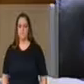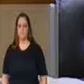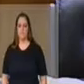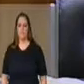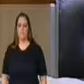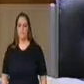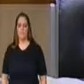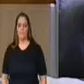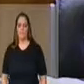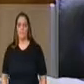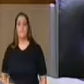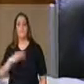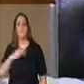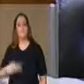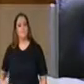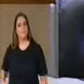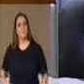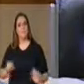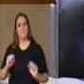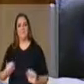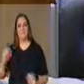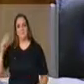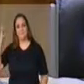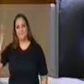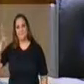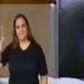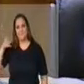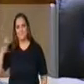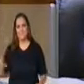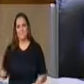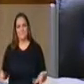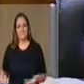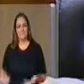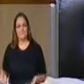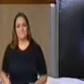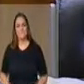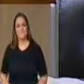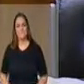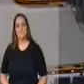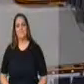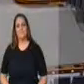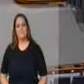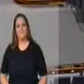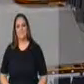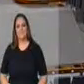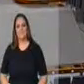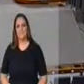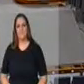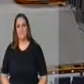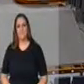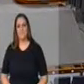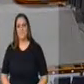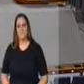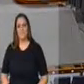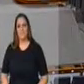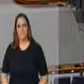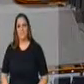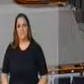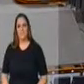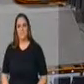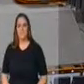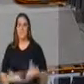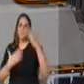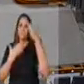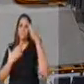ministro, tem a palavra para poder fazer a sua apresentação. Muito obrigado. Obrigado, deputado